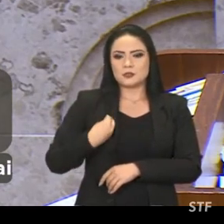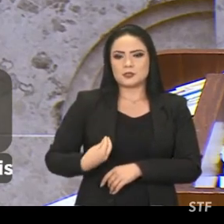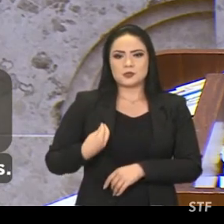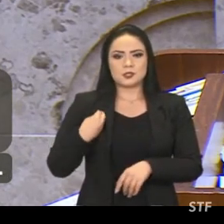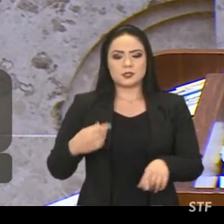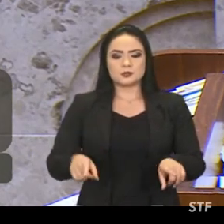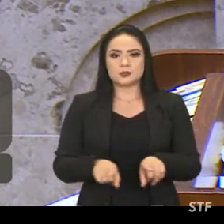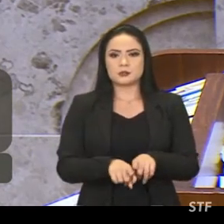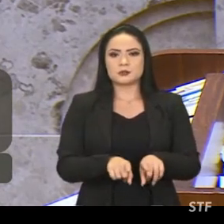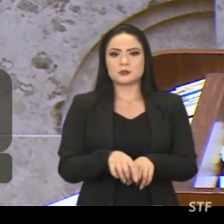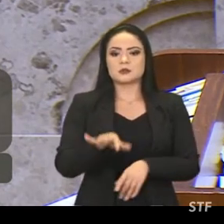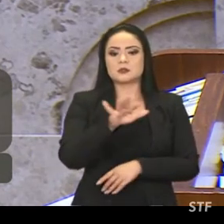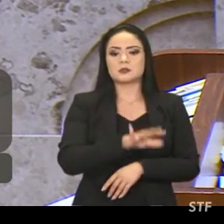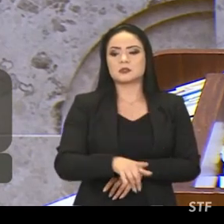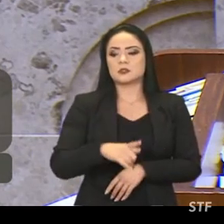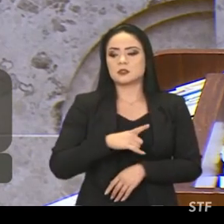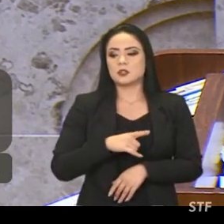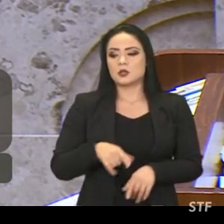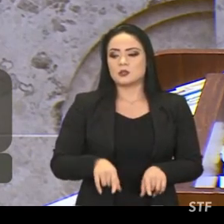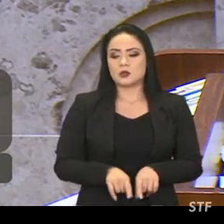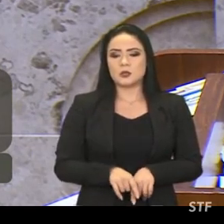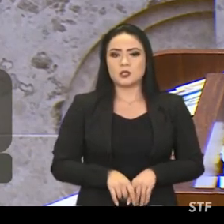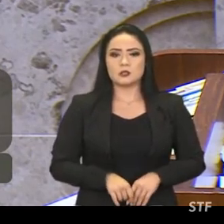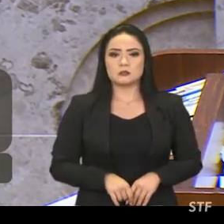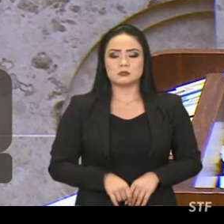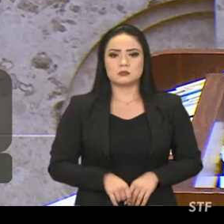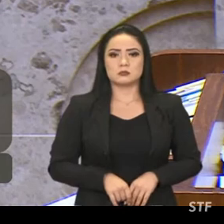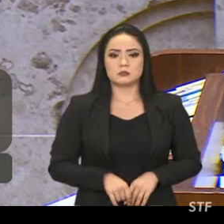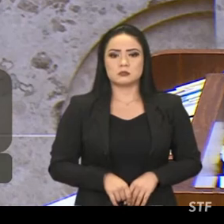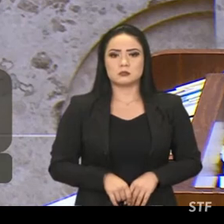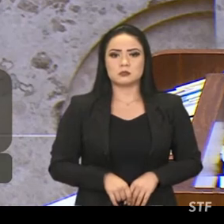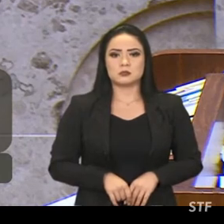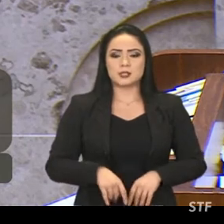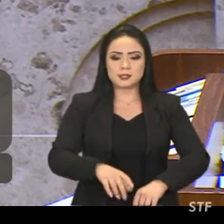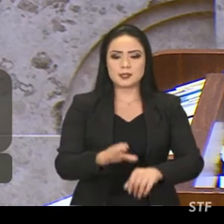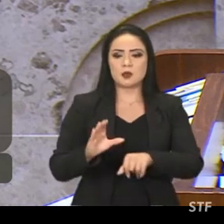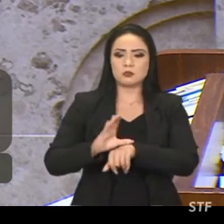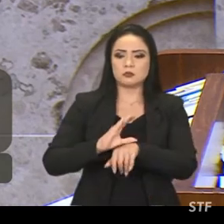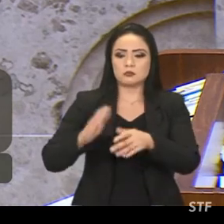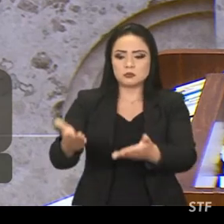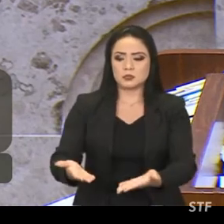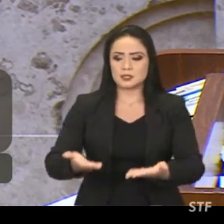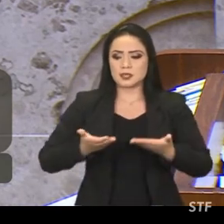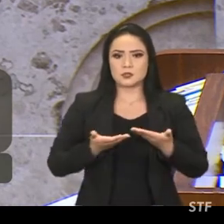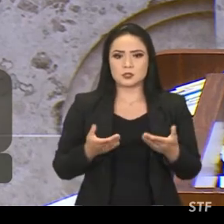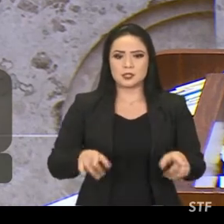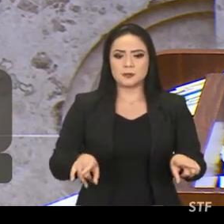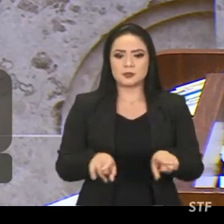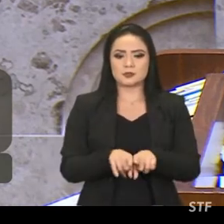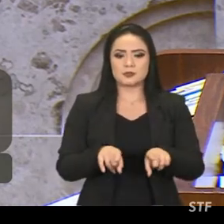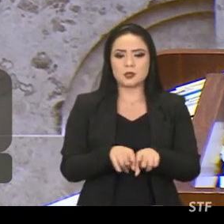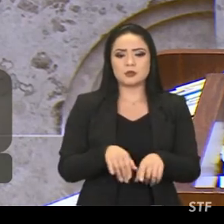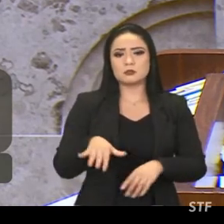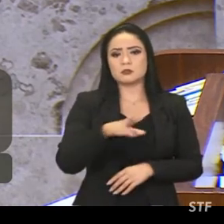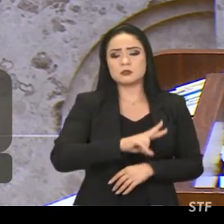razão parece ser essa. O Constituinte acolheu a